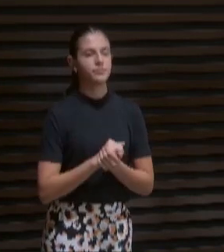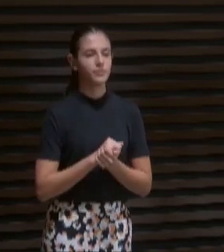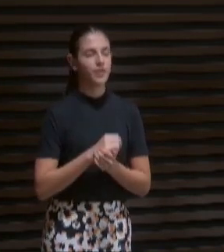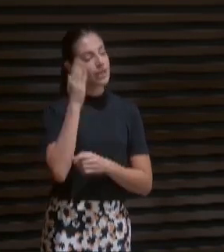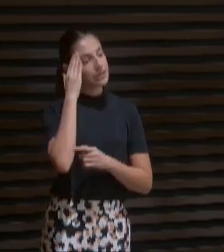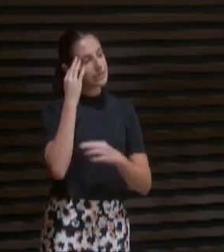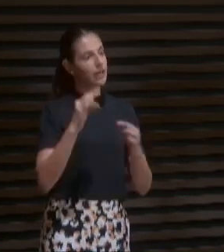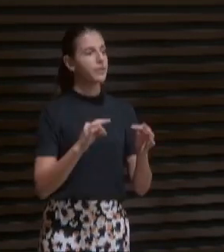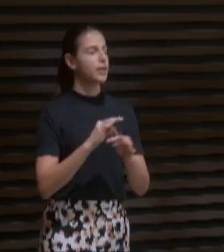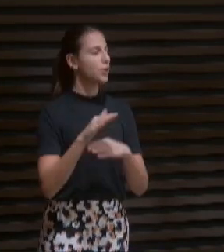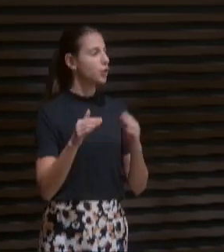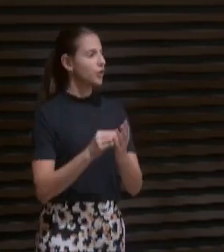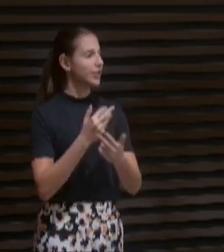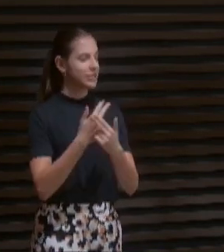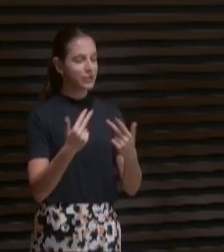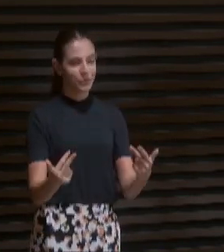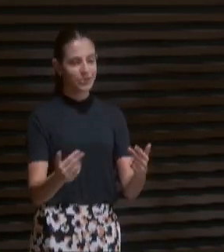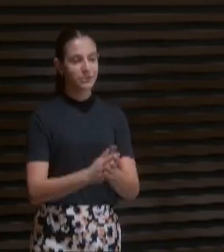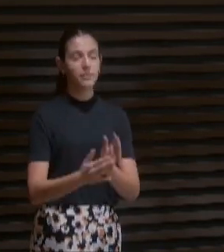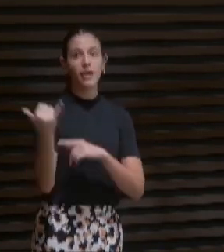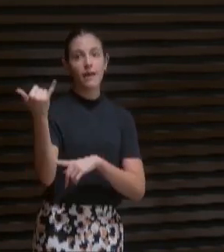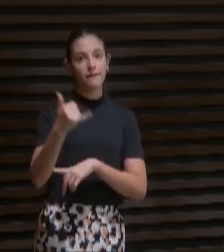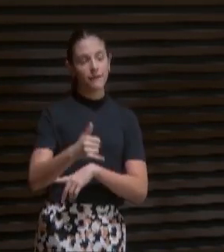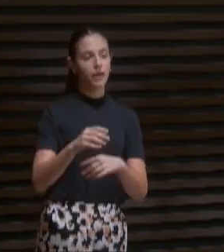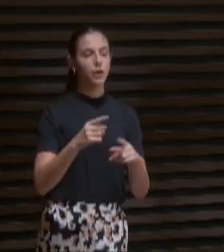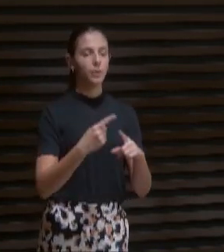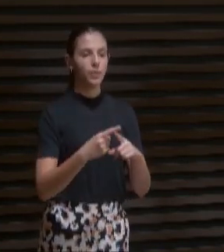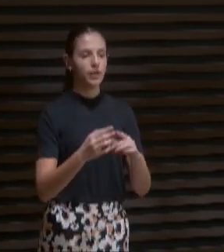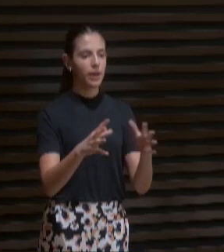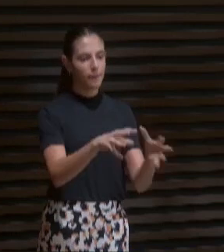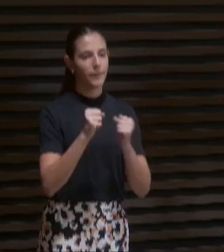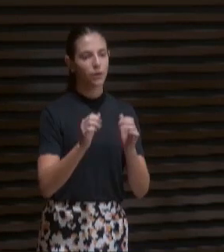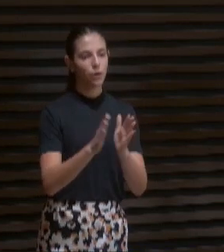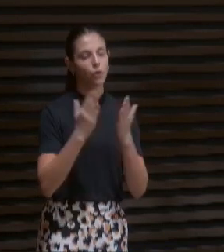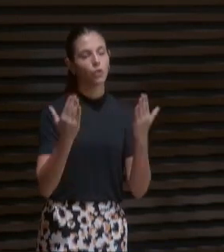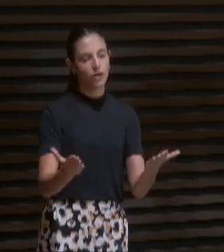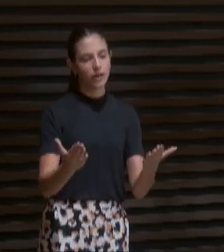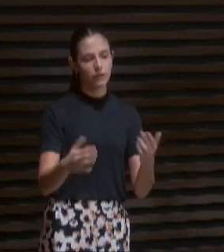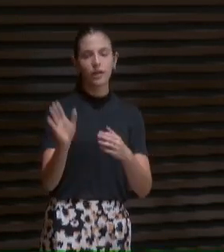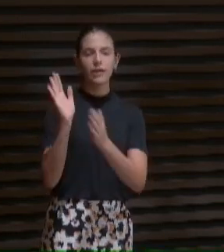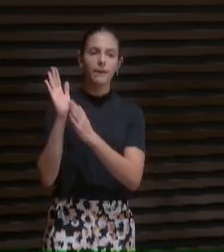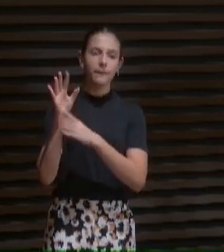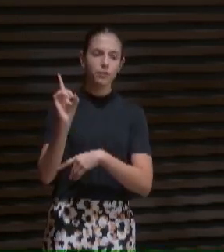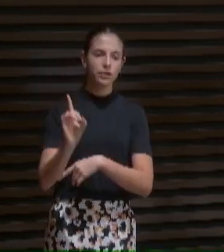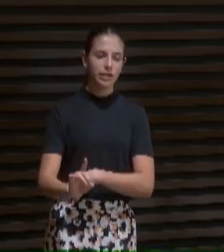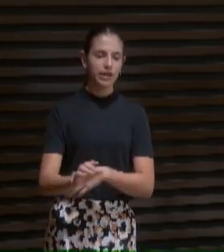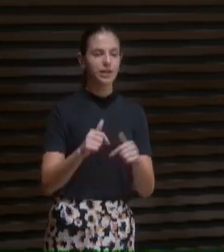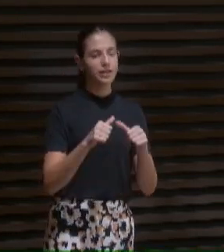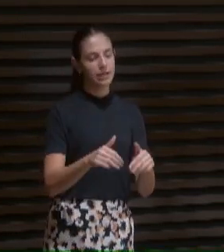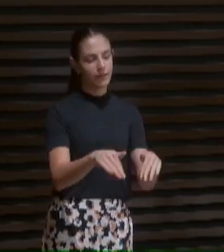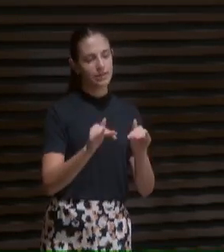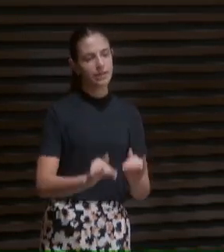coisas. E aí, vamos aí. Veio, pois, e tomou o livro da mão direita daquele que estava sentado no